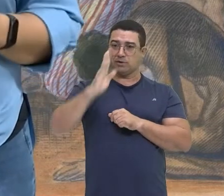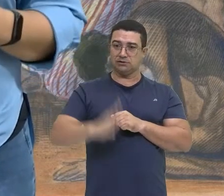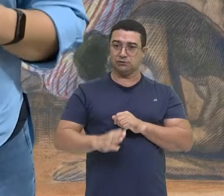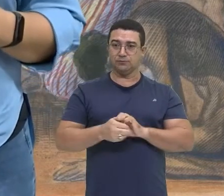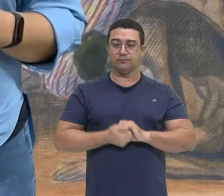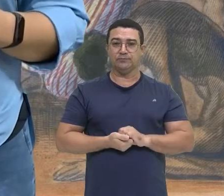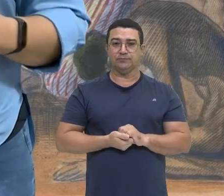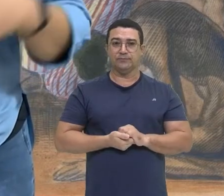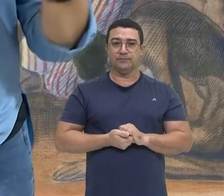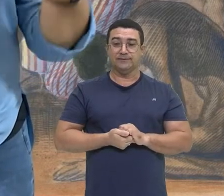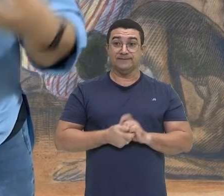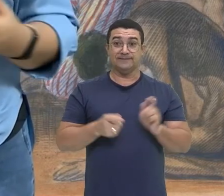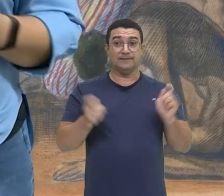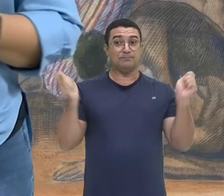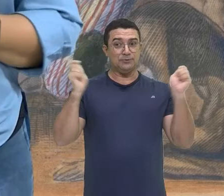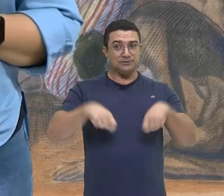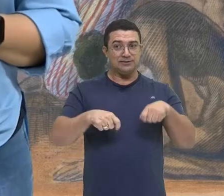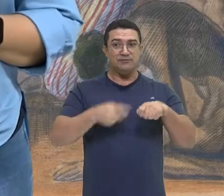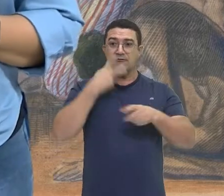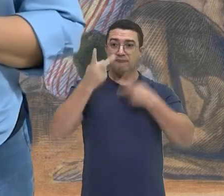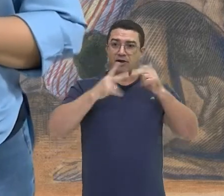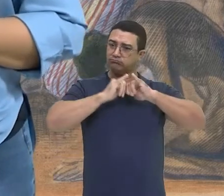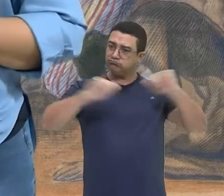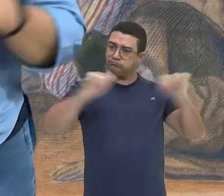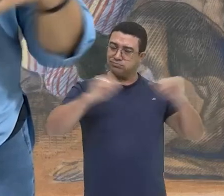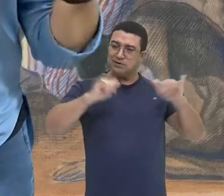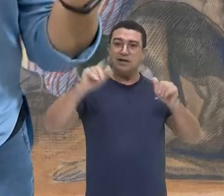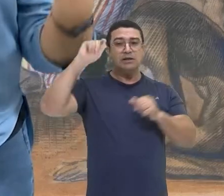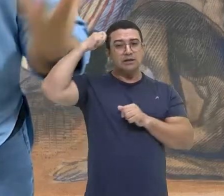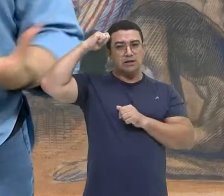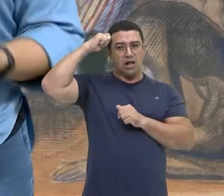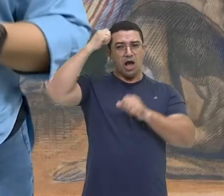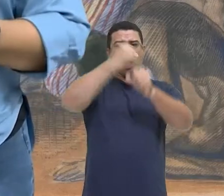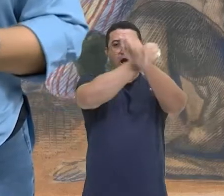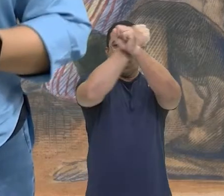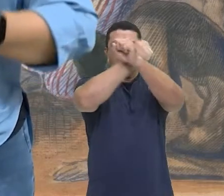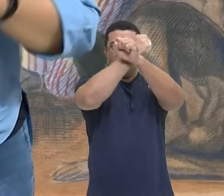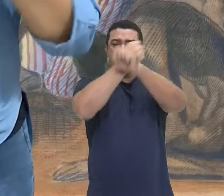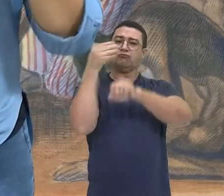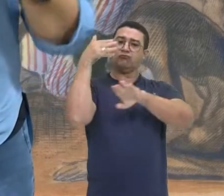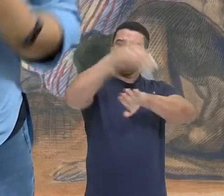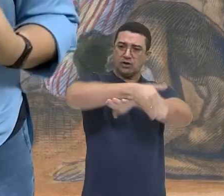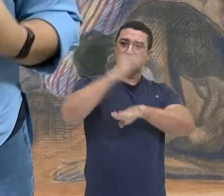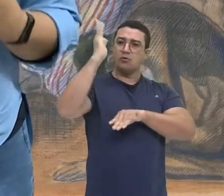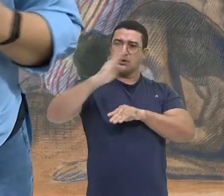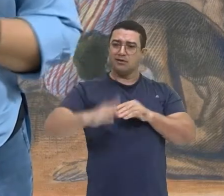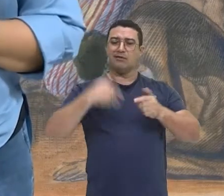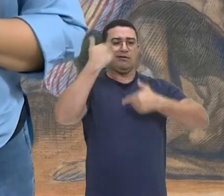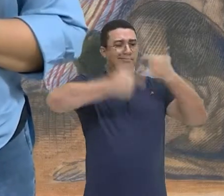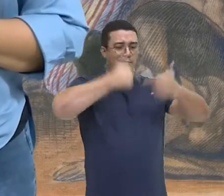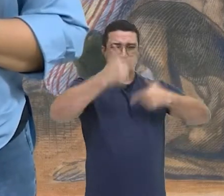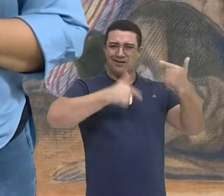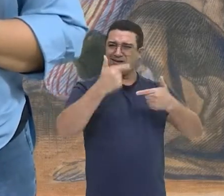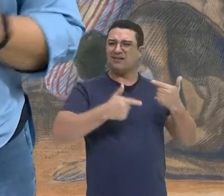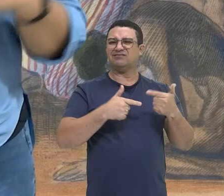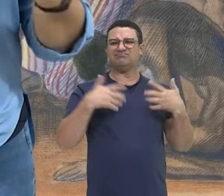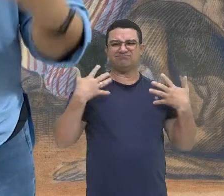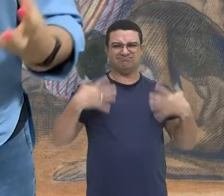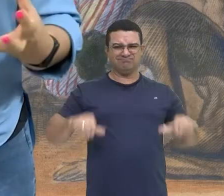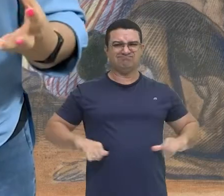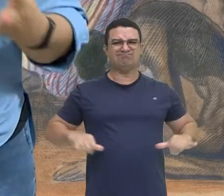a gente pode dizer que os escravizados africanos que vieram aqui para trabalhar em péssimas